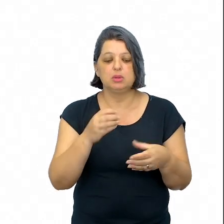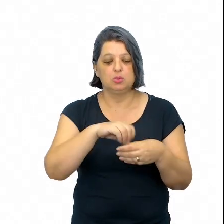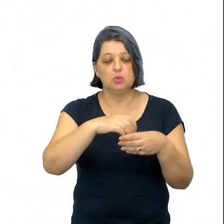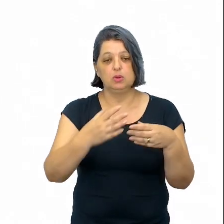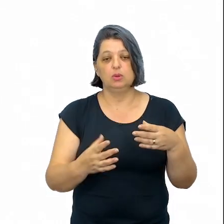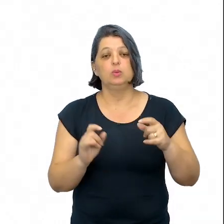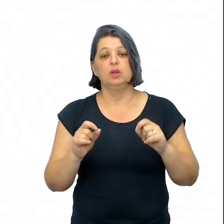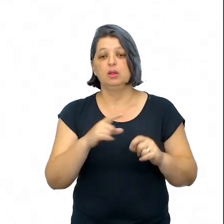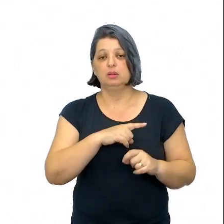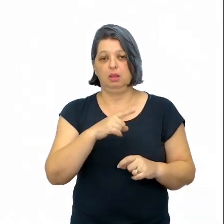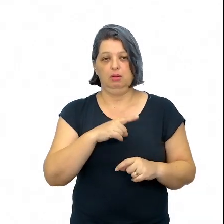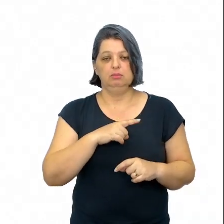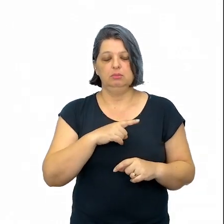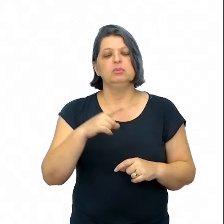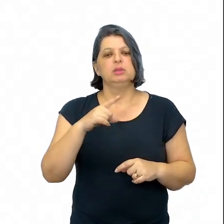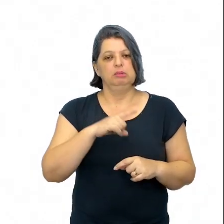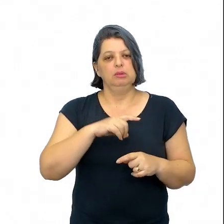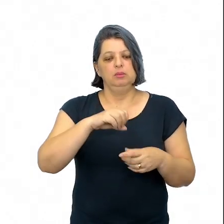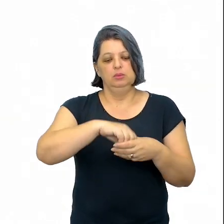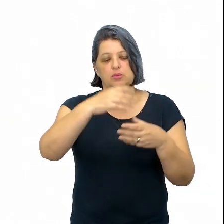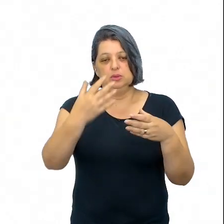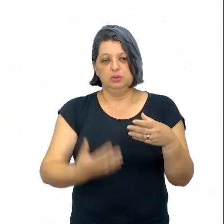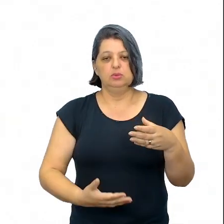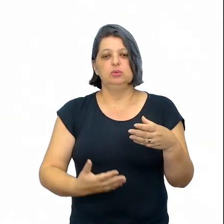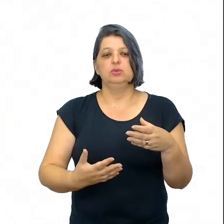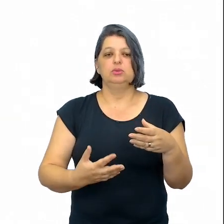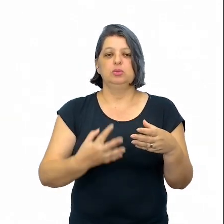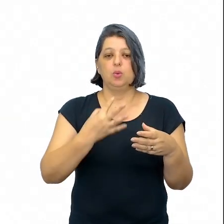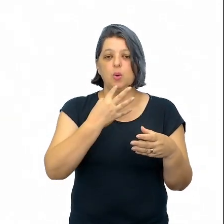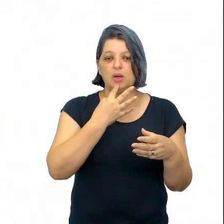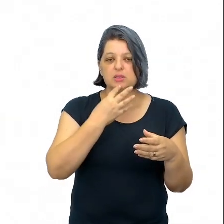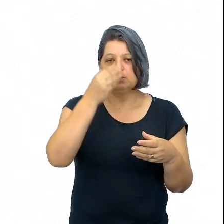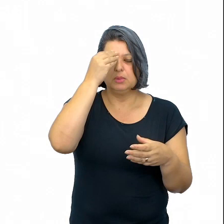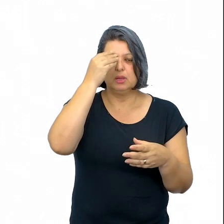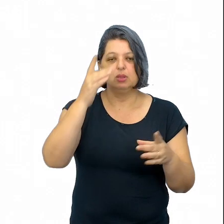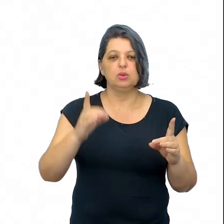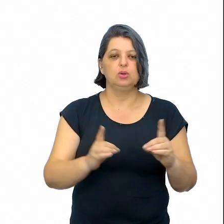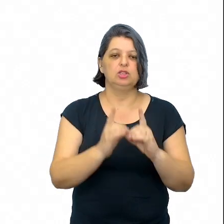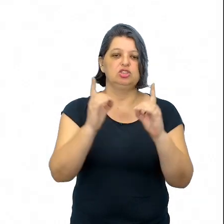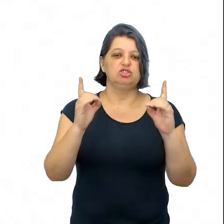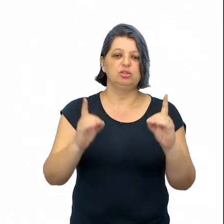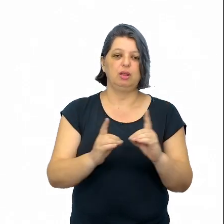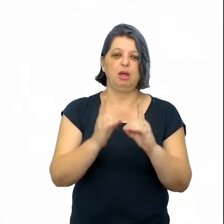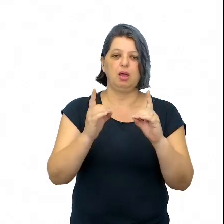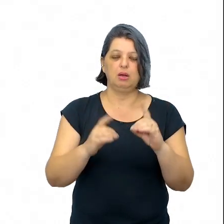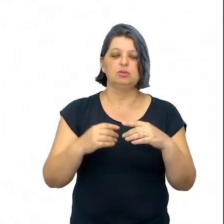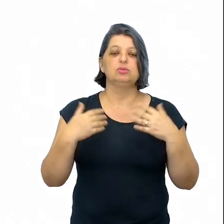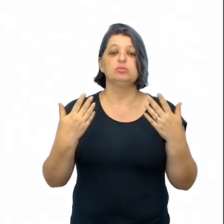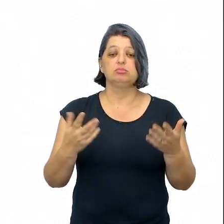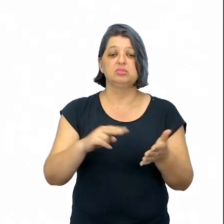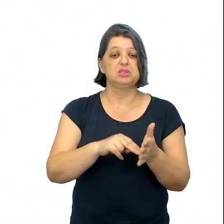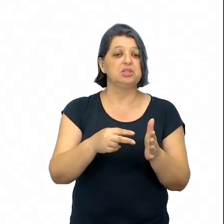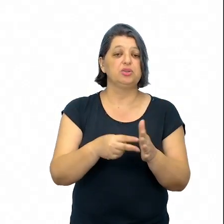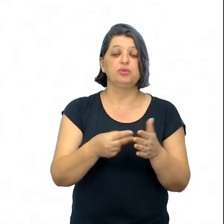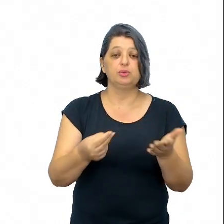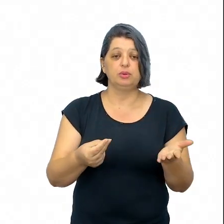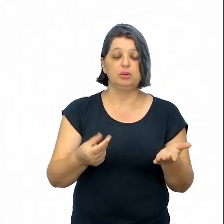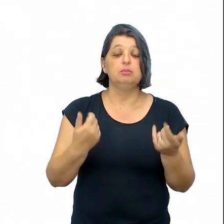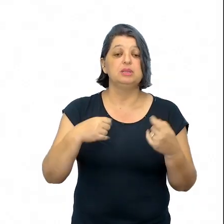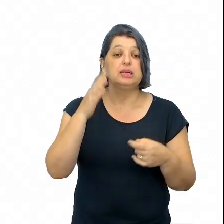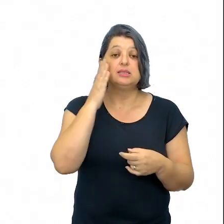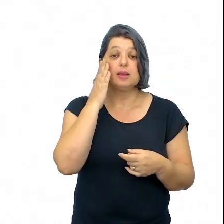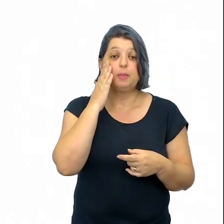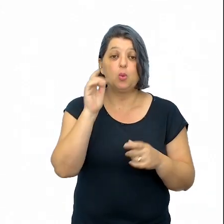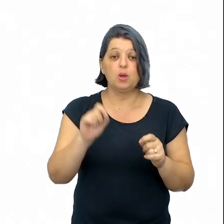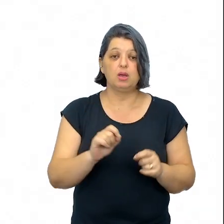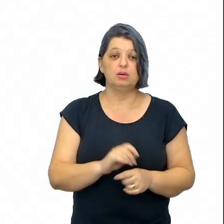que nós temos. Nós temos os conteúdos, conhecimento do conteúdo didático. O que é o didático do conteúdo? O que eu tenho que saber? O que é isso